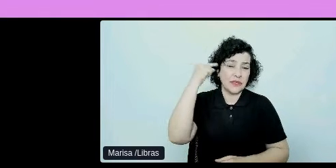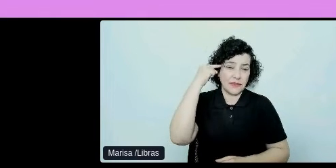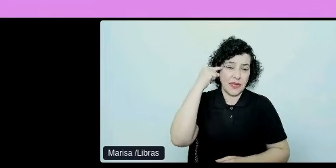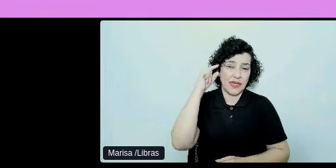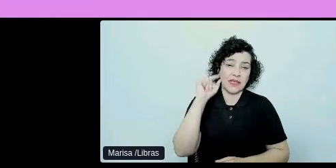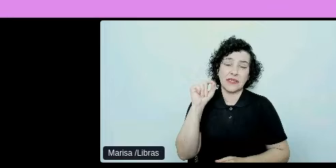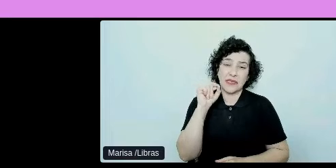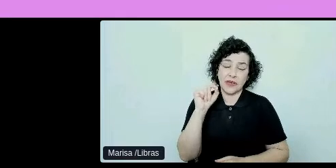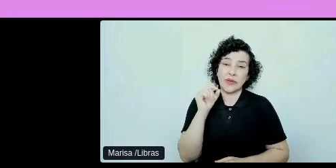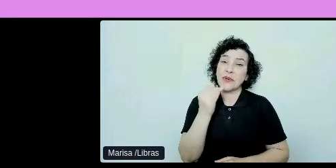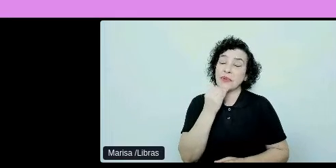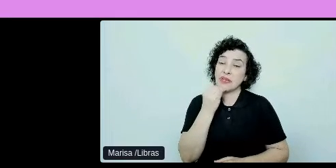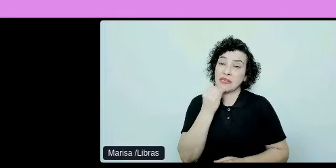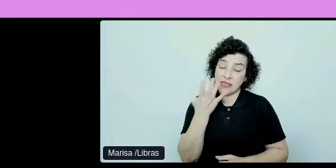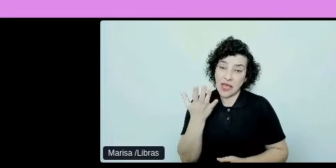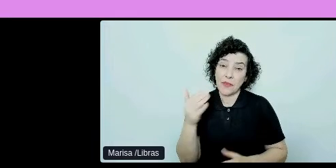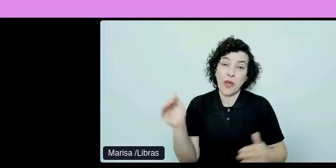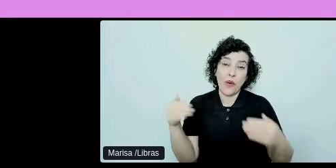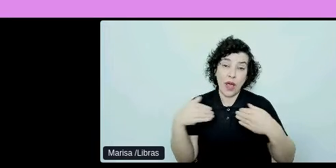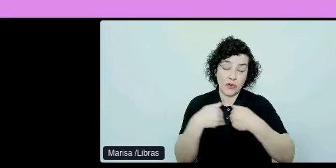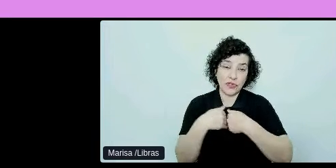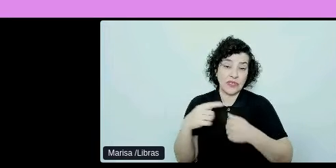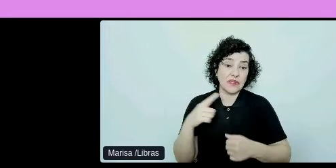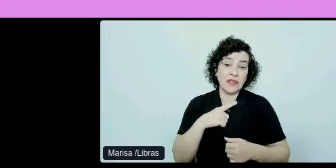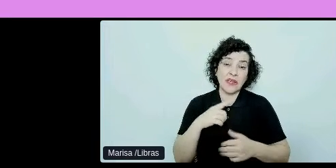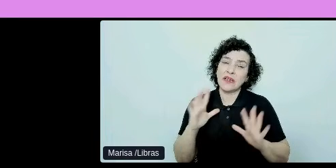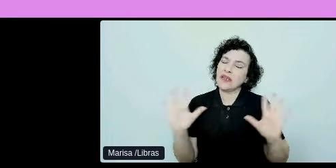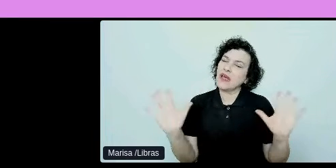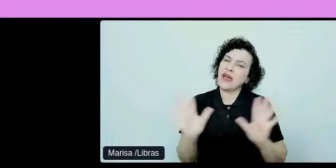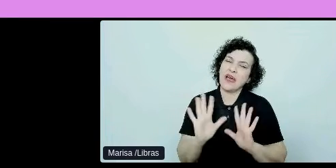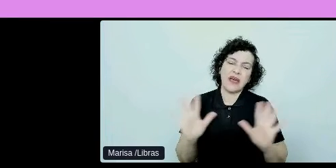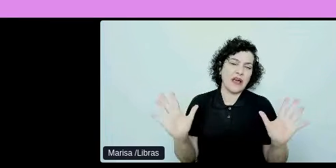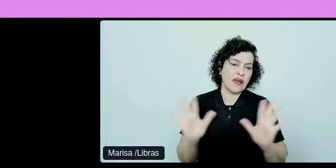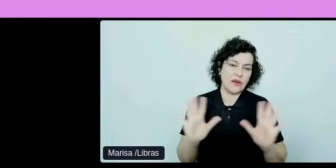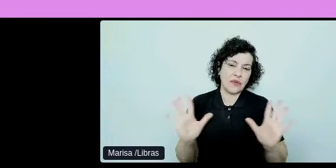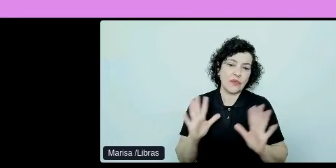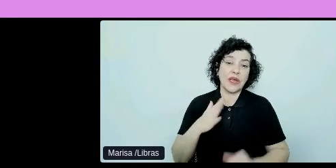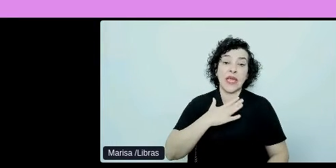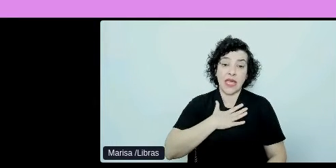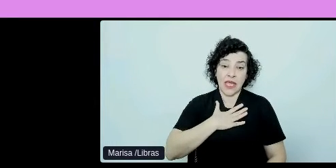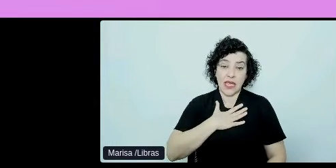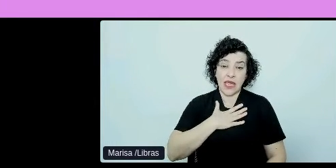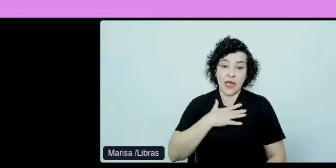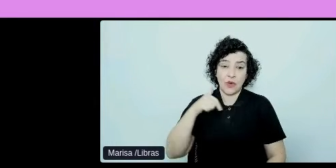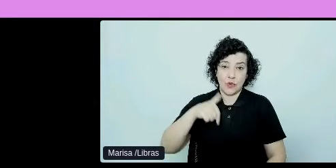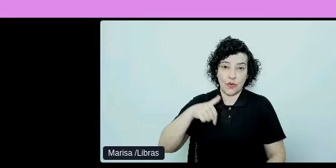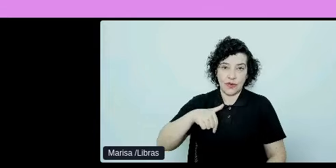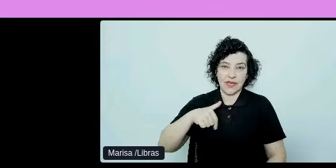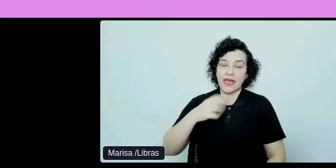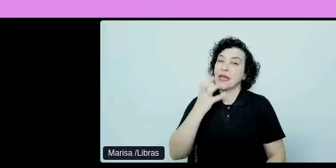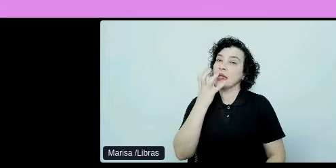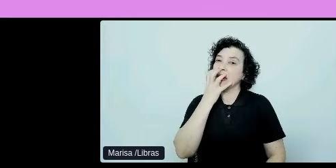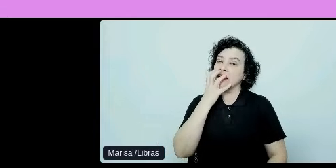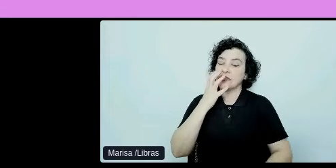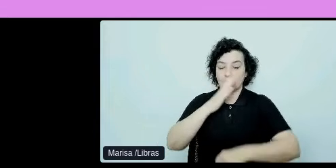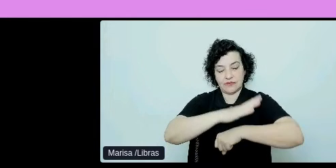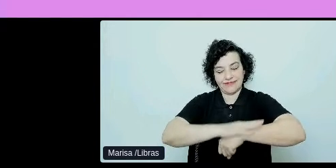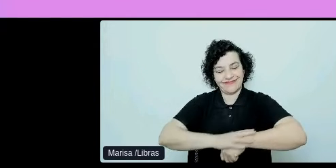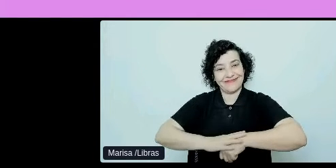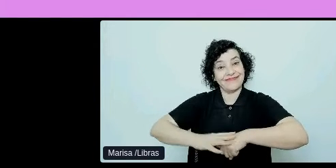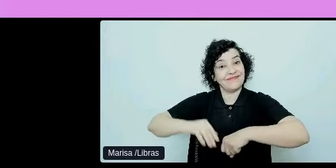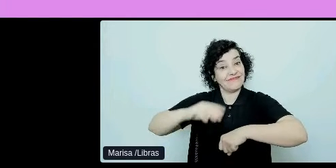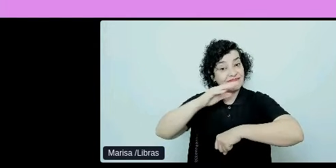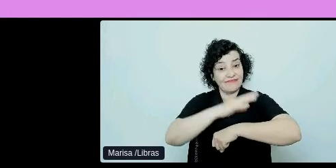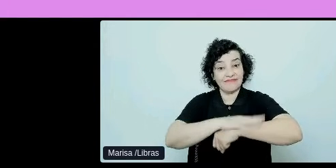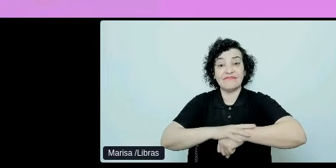tempo todo, mas não tem que ser só isso. Bom, eu estou aqui passando a mão na sol o tempo todo que eu estou falando com vocês, isso